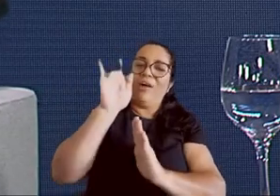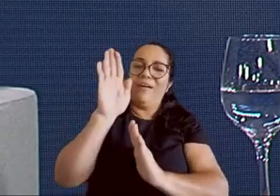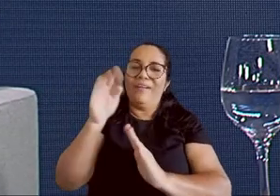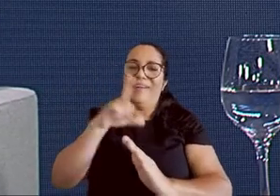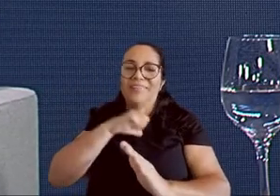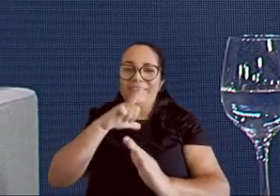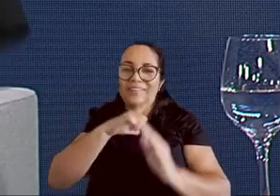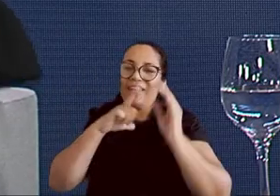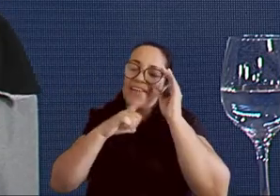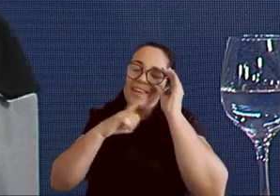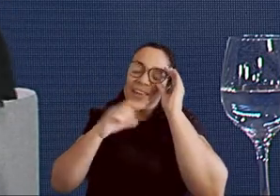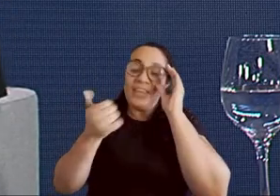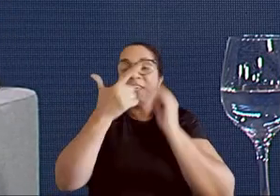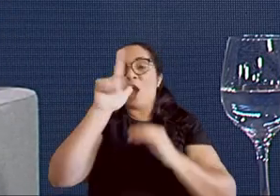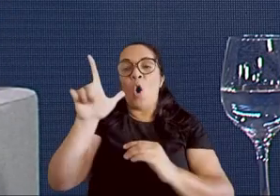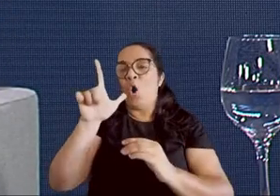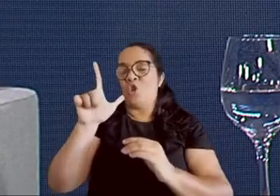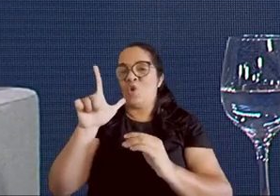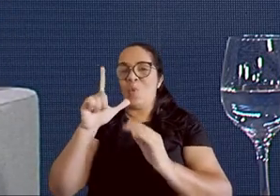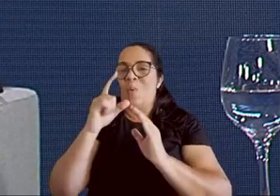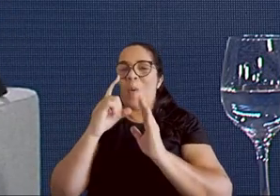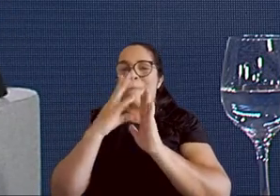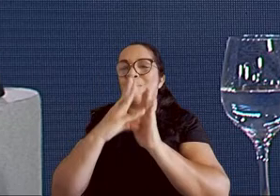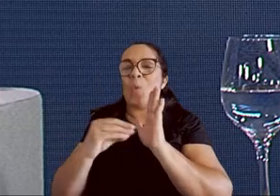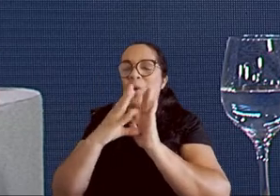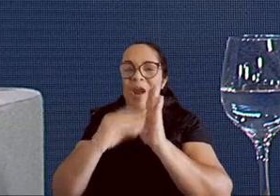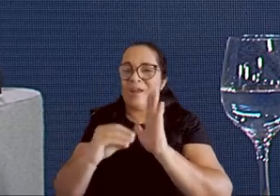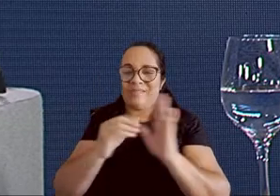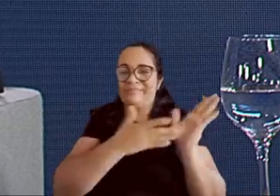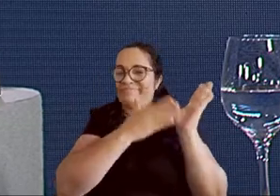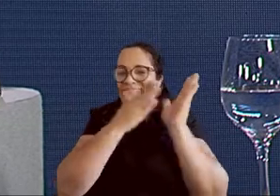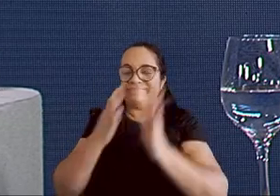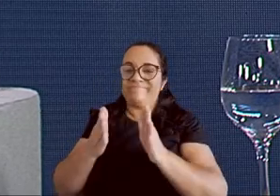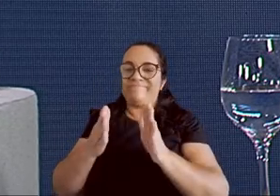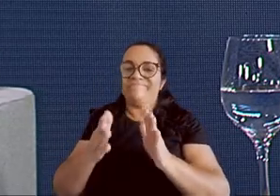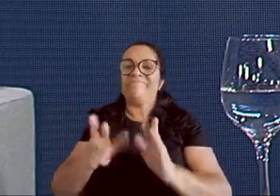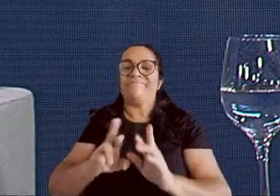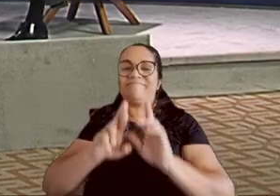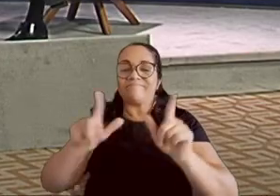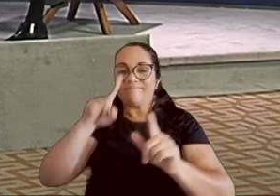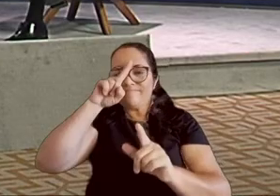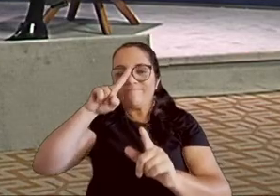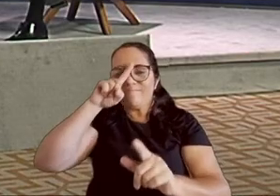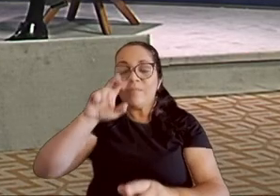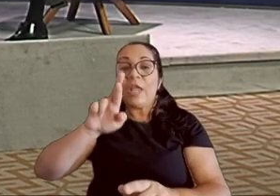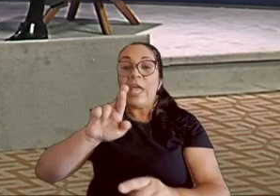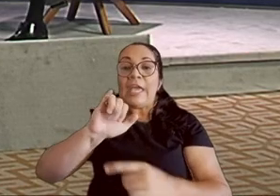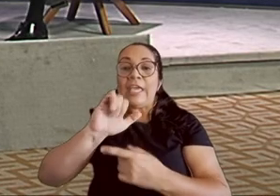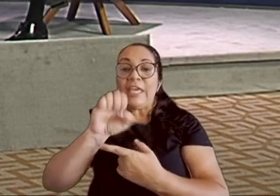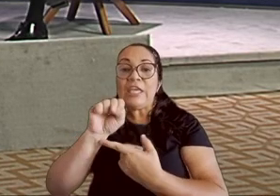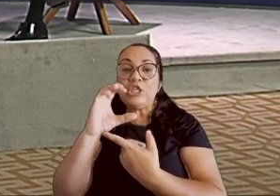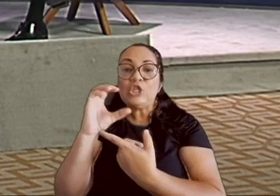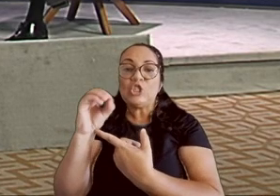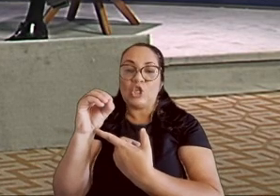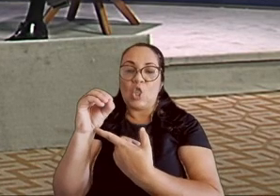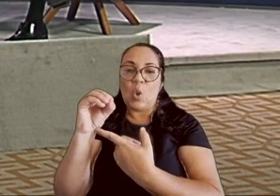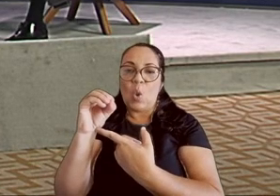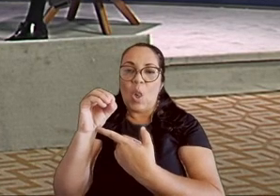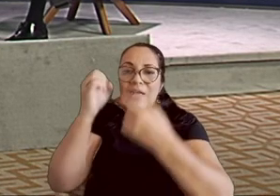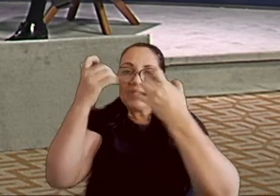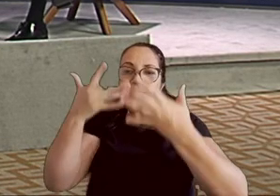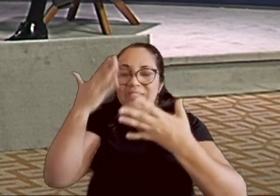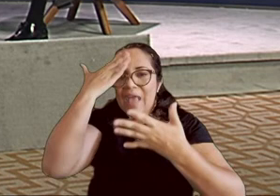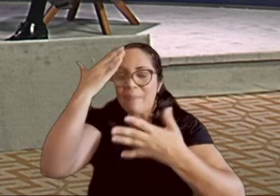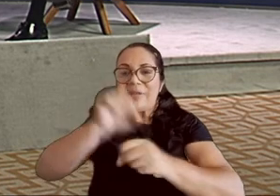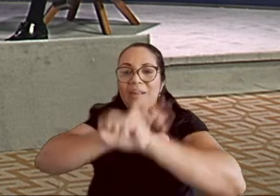história né E essa diferenciação do Risco ela não tava tão Clara nos últimos dois anos porque tudo vinha